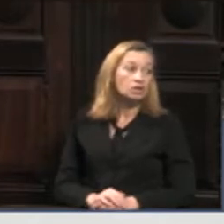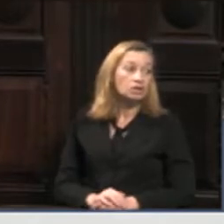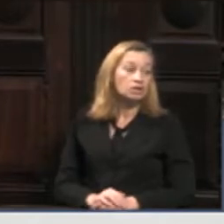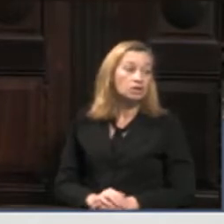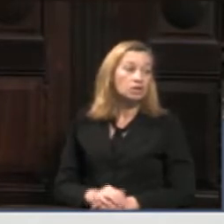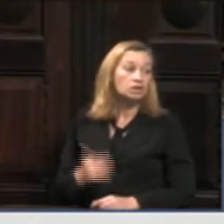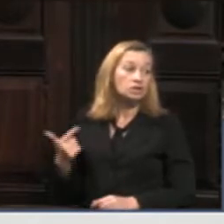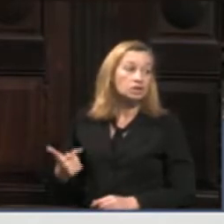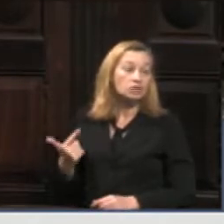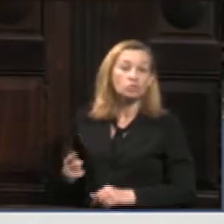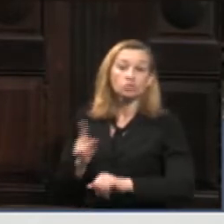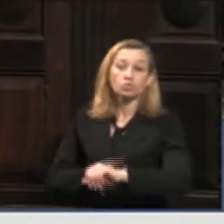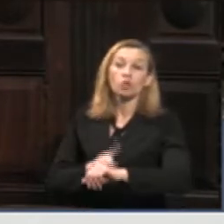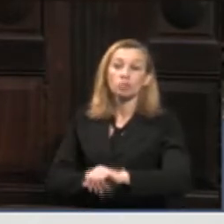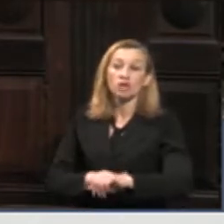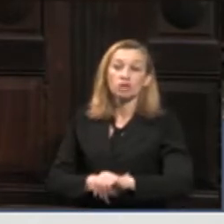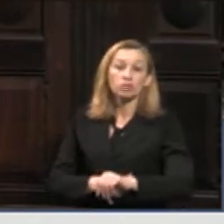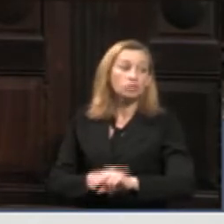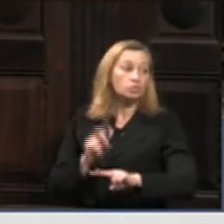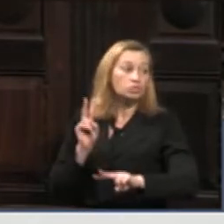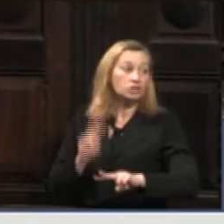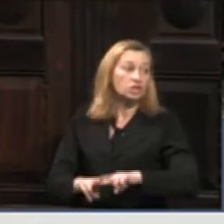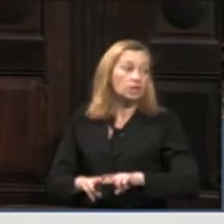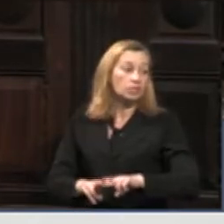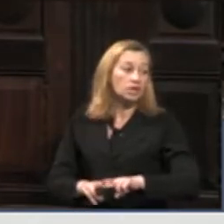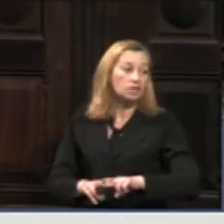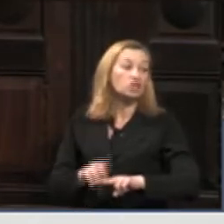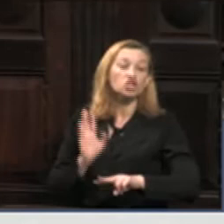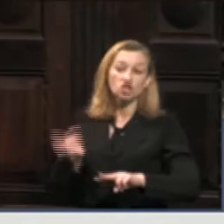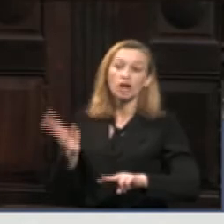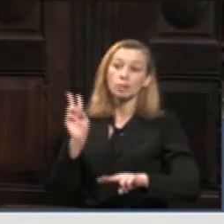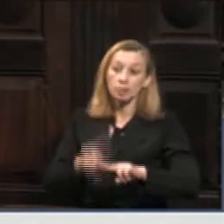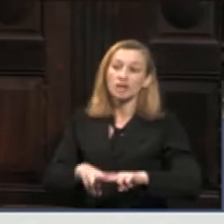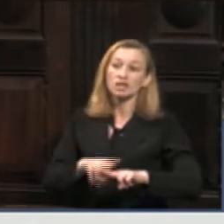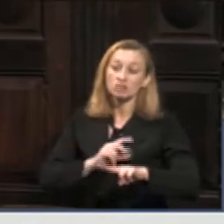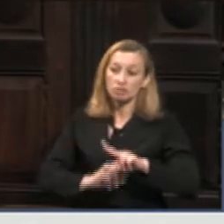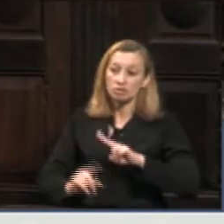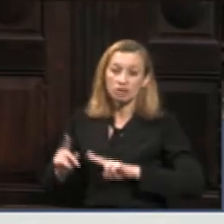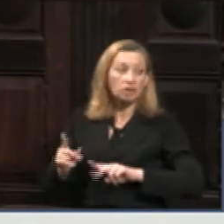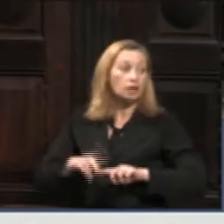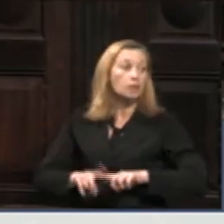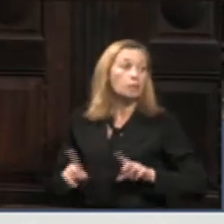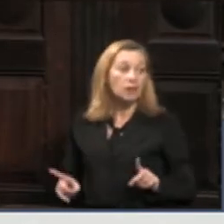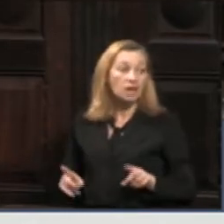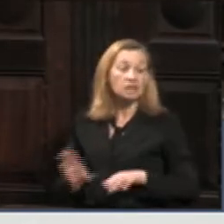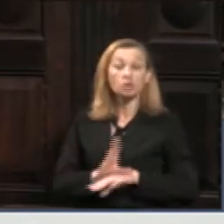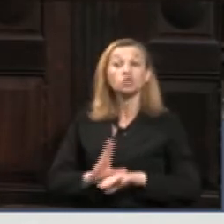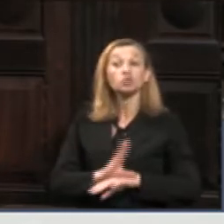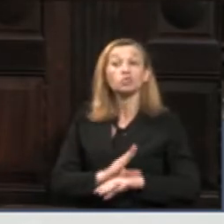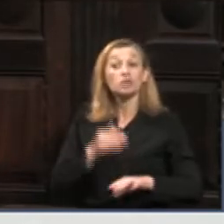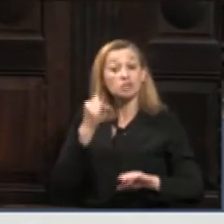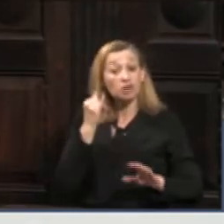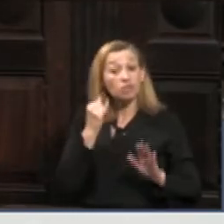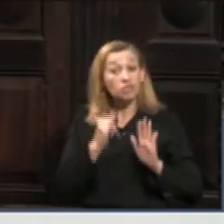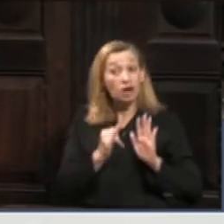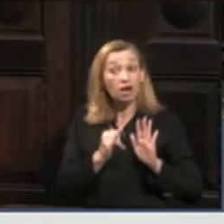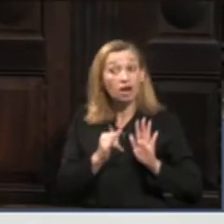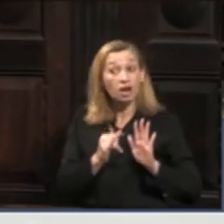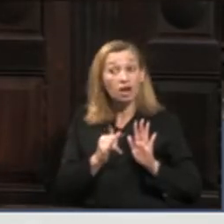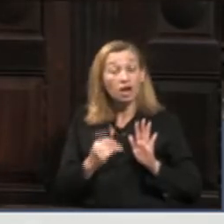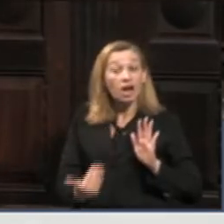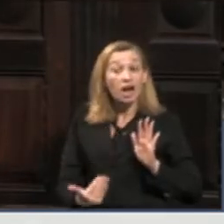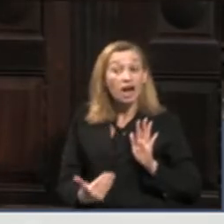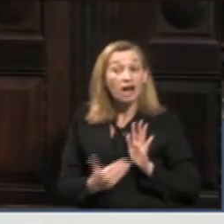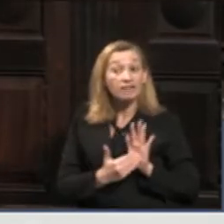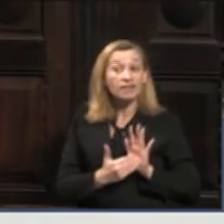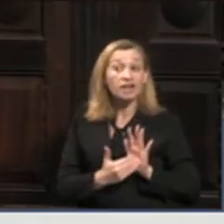já determina a prisão. Mas a Constituição fala até o trânsito em